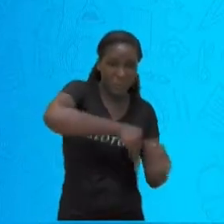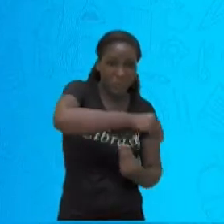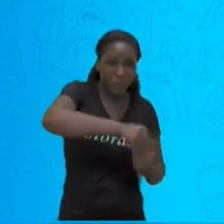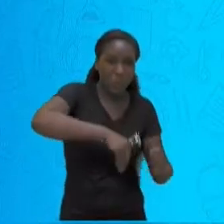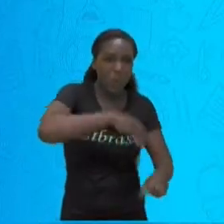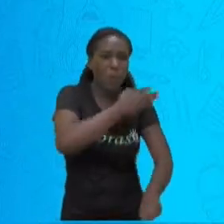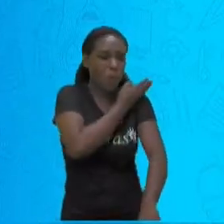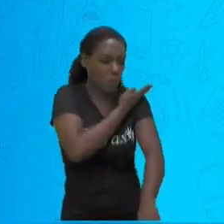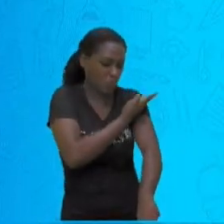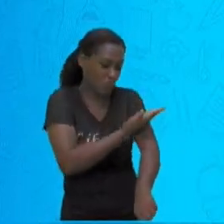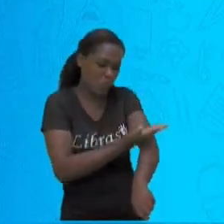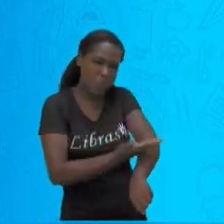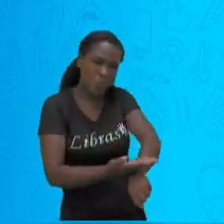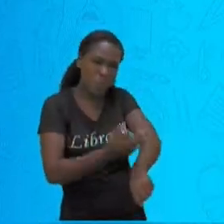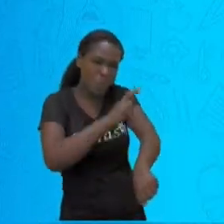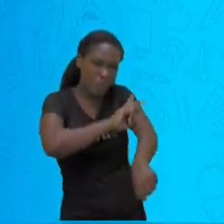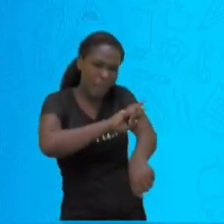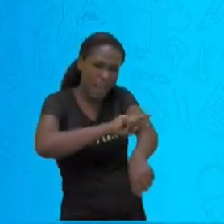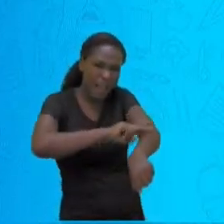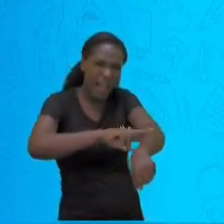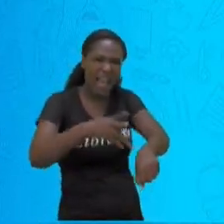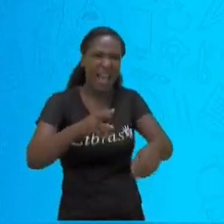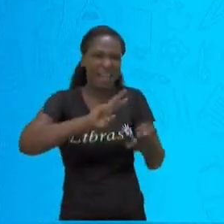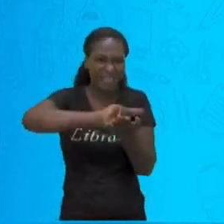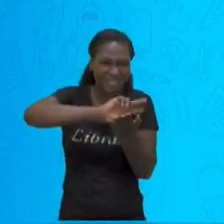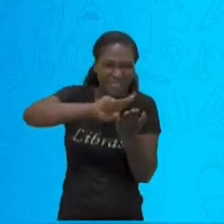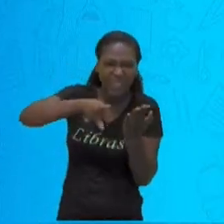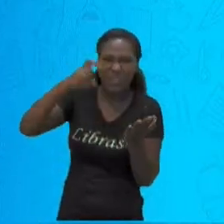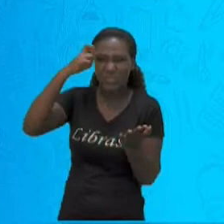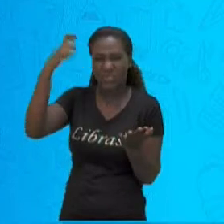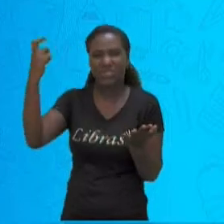Lembra que eu disse para vocês que